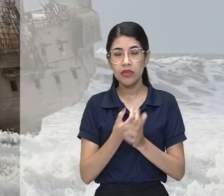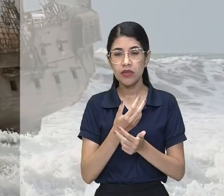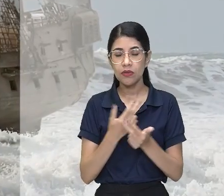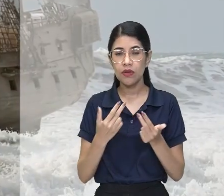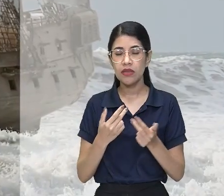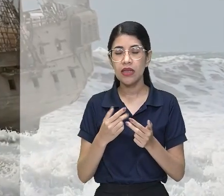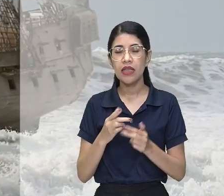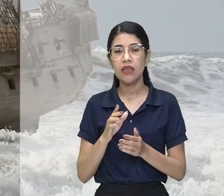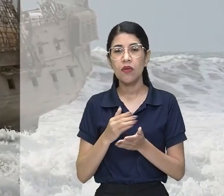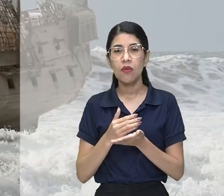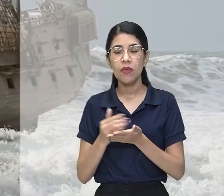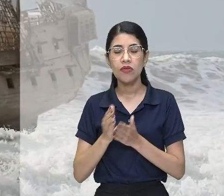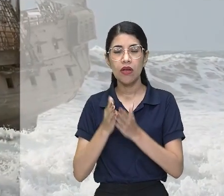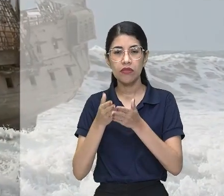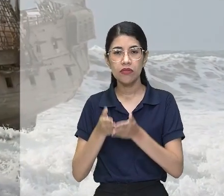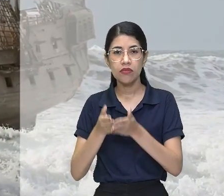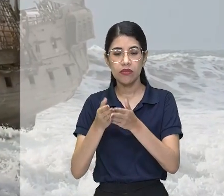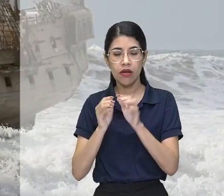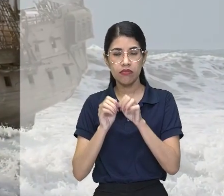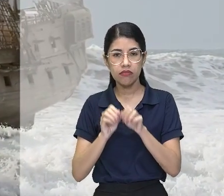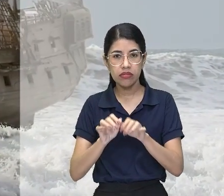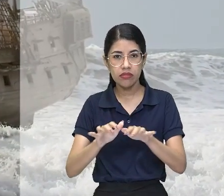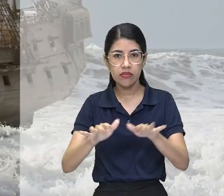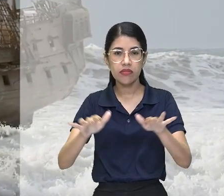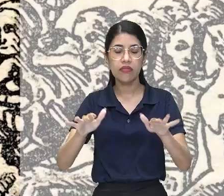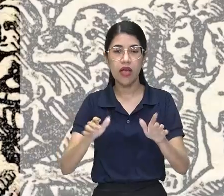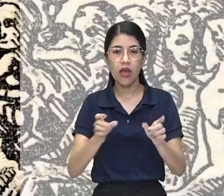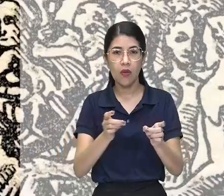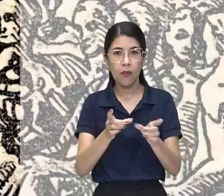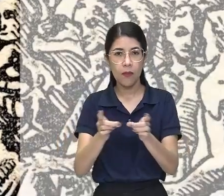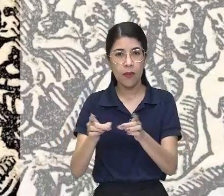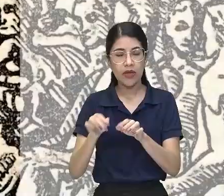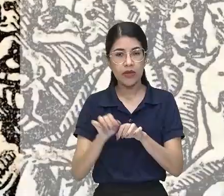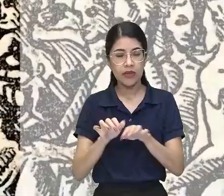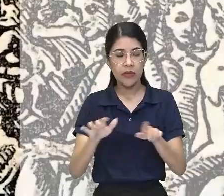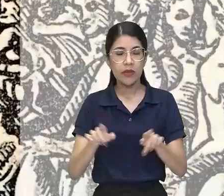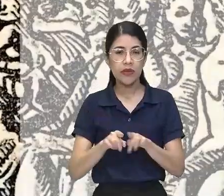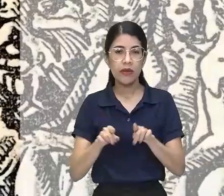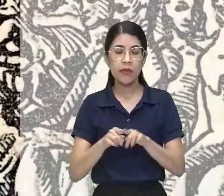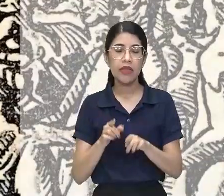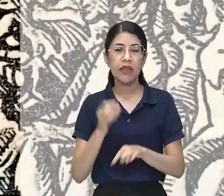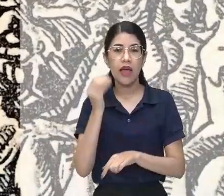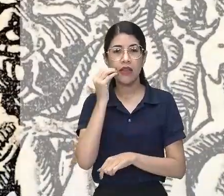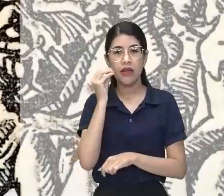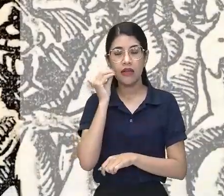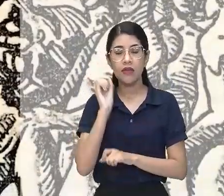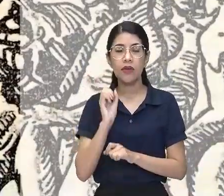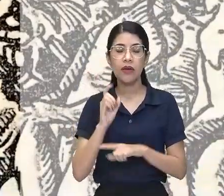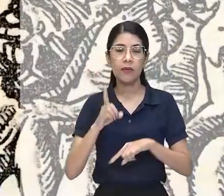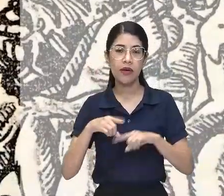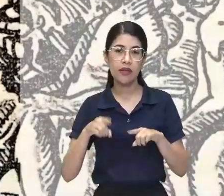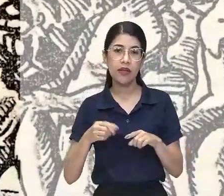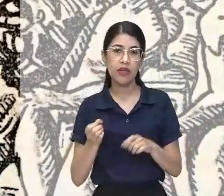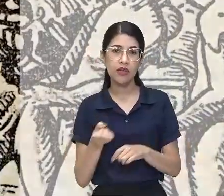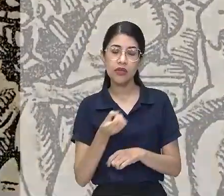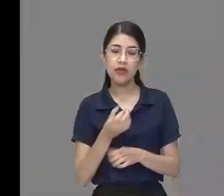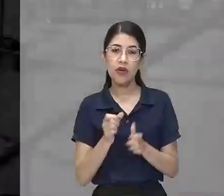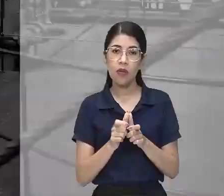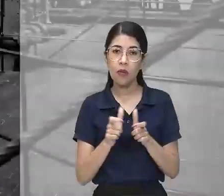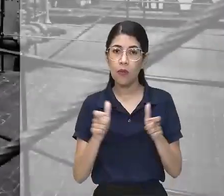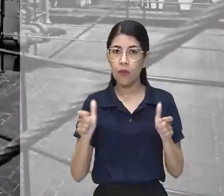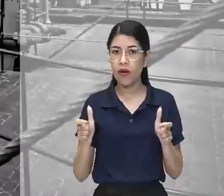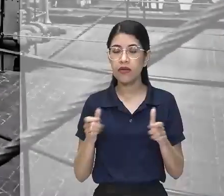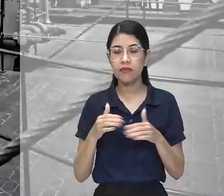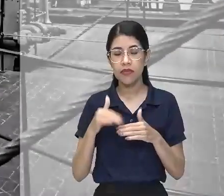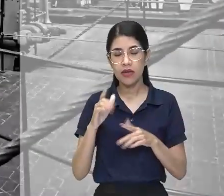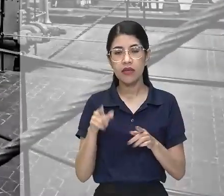grandes navegações, de expansão marítima, comercial, houve também uma busca por produtos em grande quantidade. E